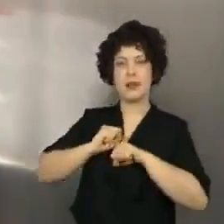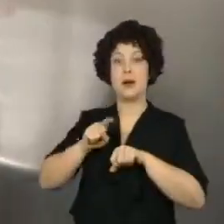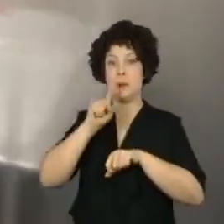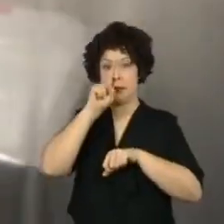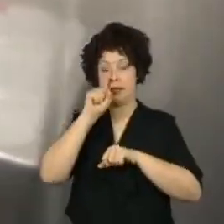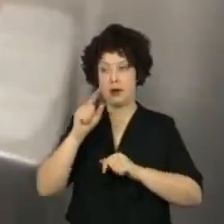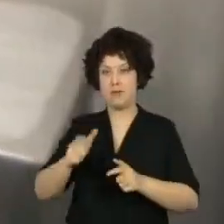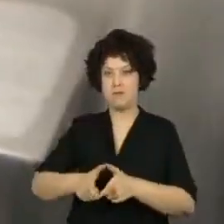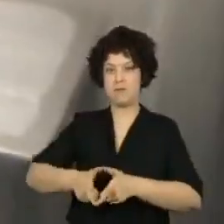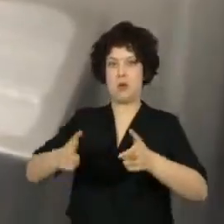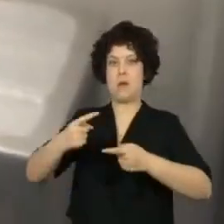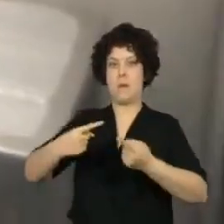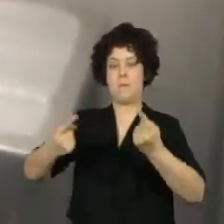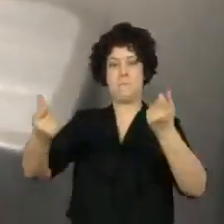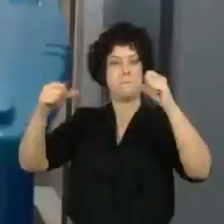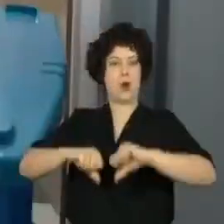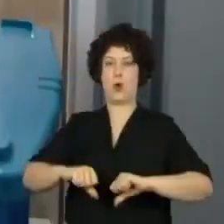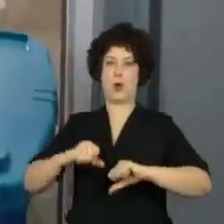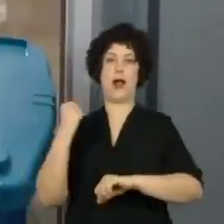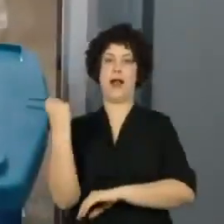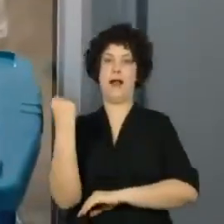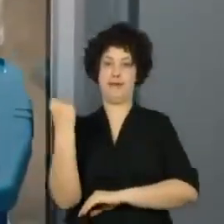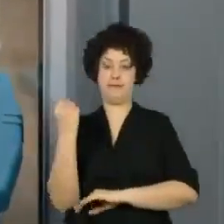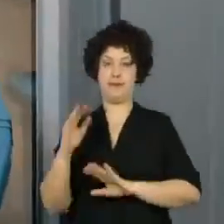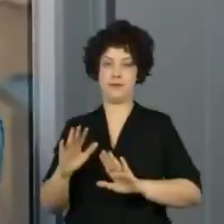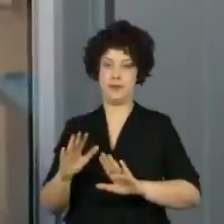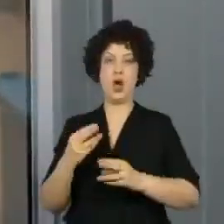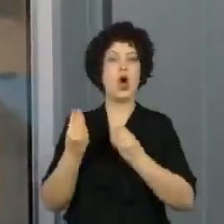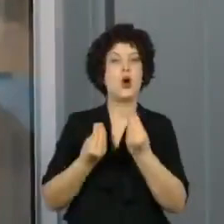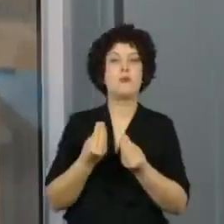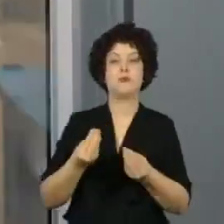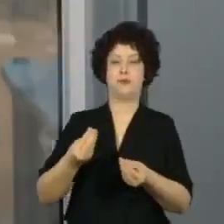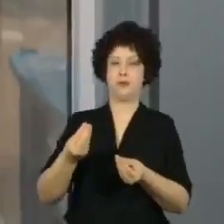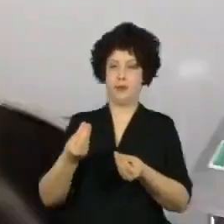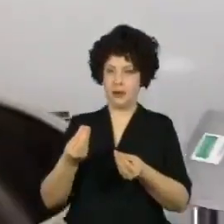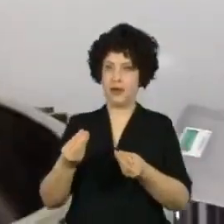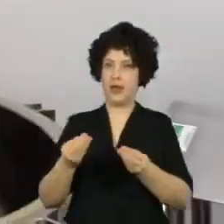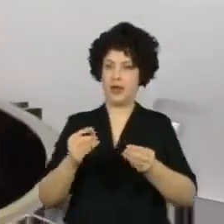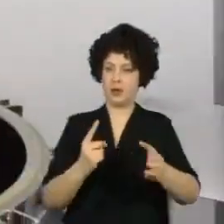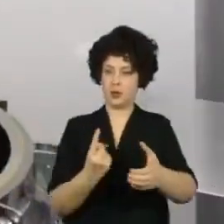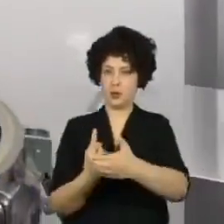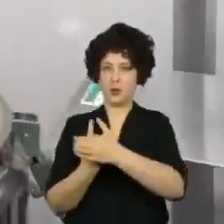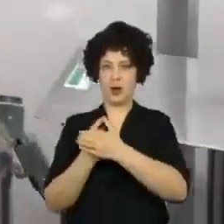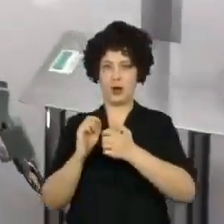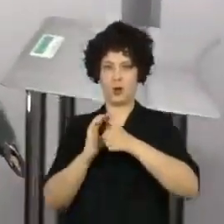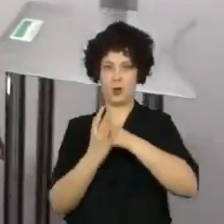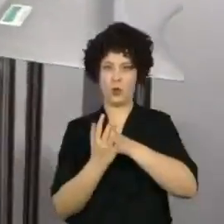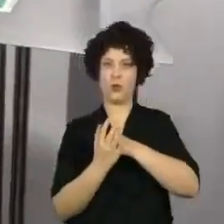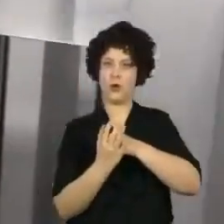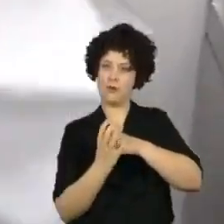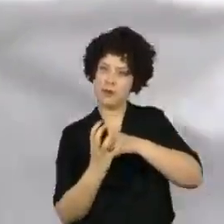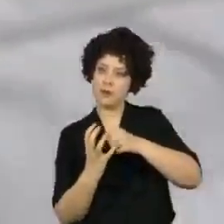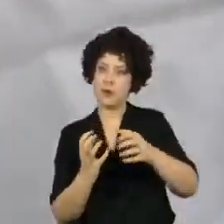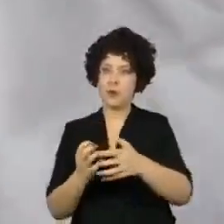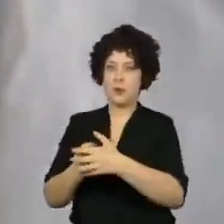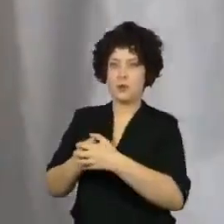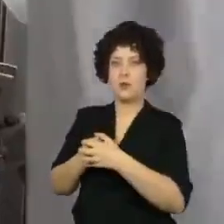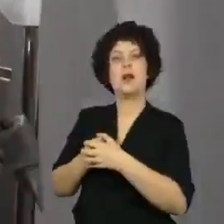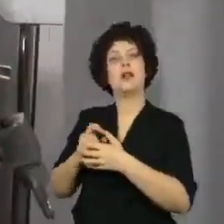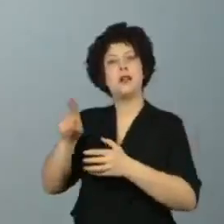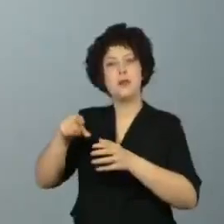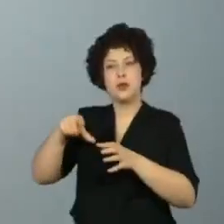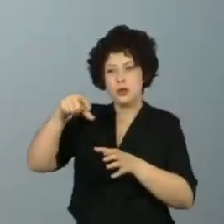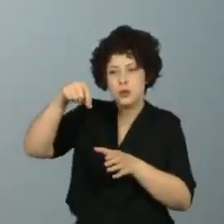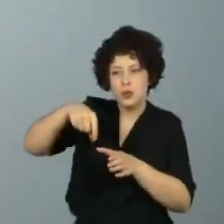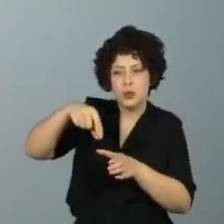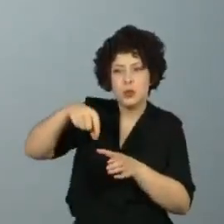alto risco de evolução para doença grave para obter o soro novo coronavírus foi isolado de um paciente brasileiro na sequência